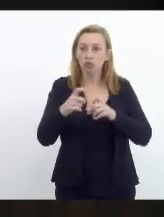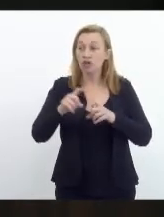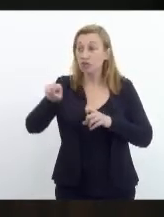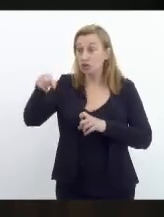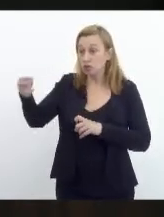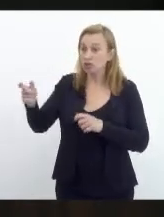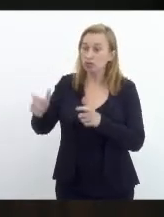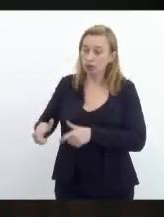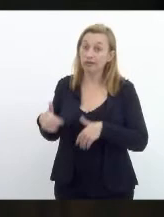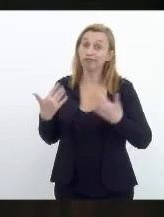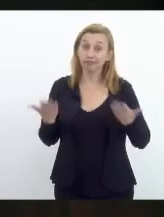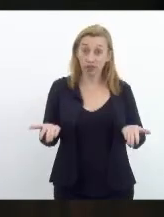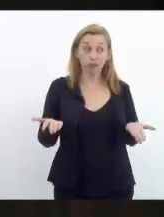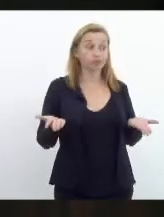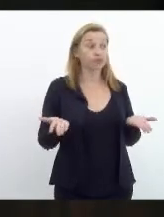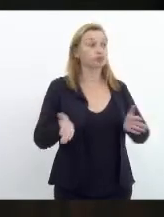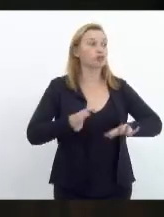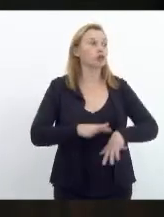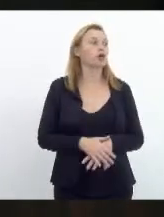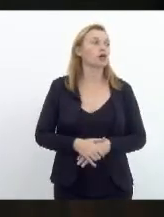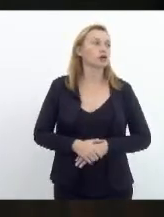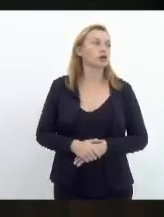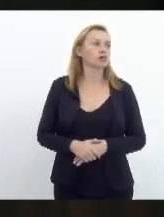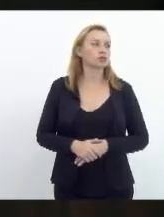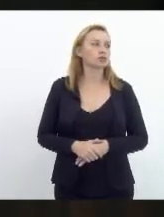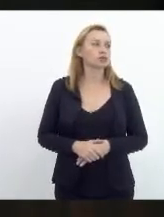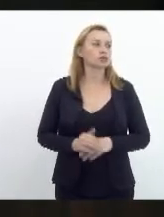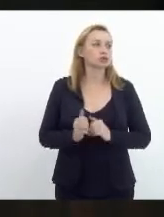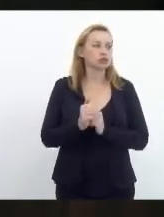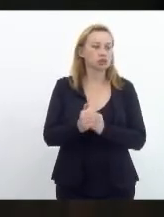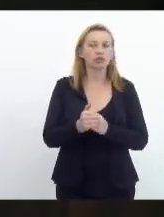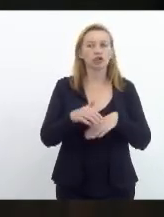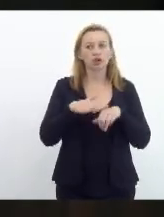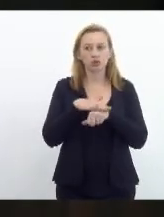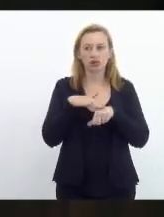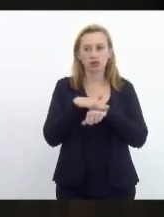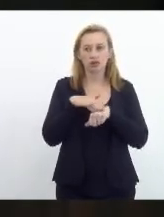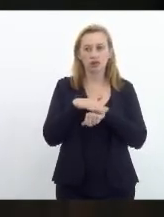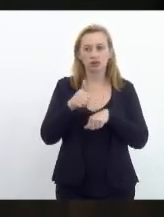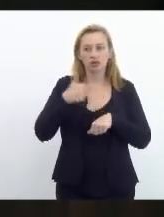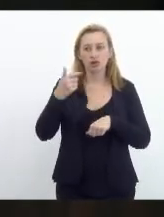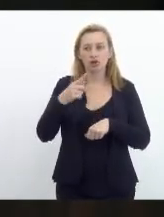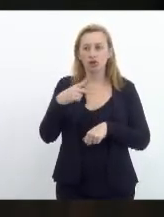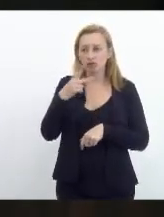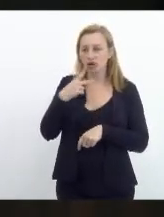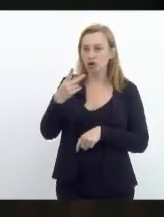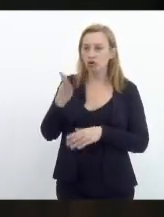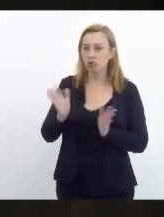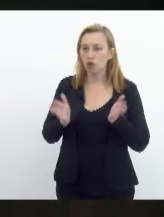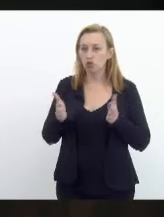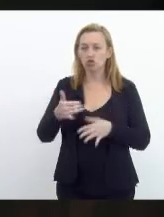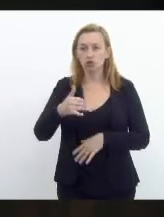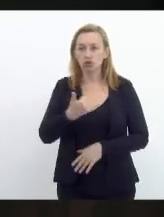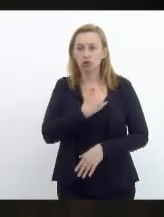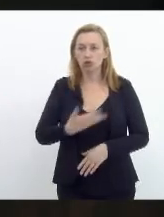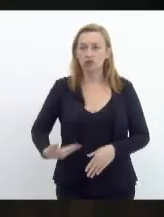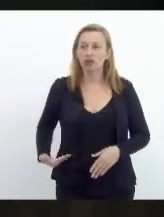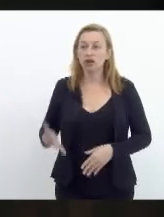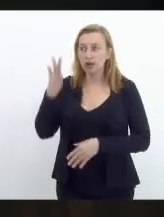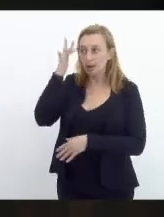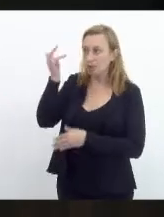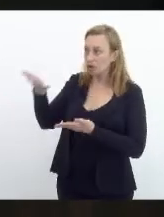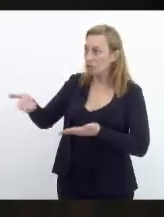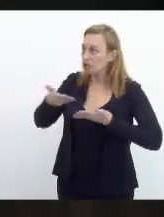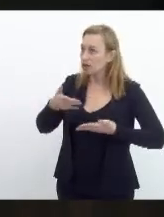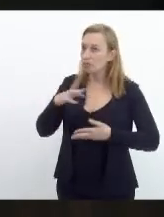ponta. Então, vamos encaminhar e vamos conversar. Eu falo com o governador hoje e amanhã a excelência está convidada